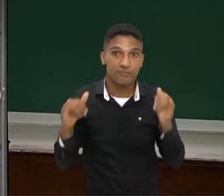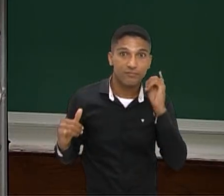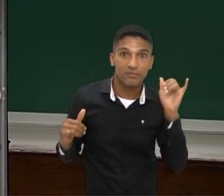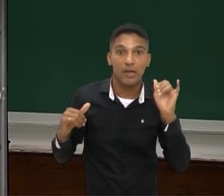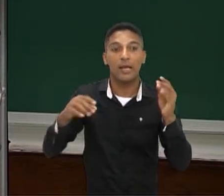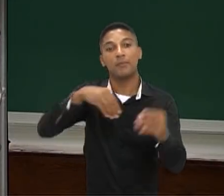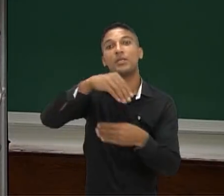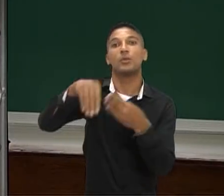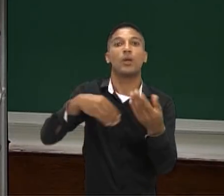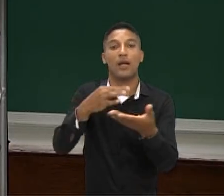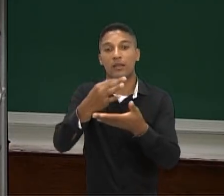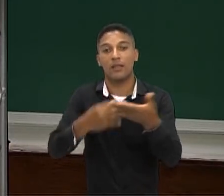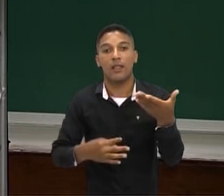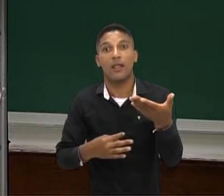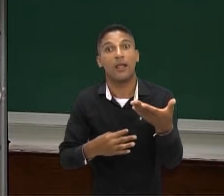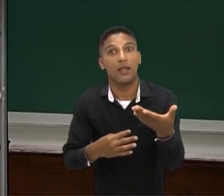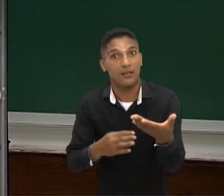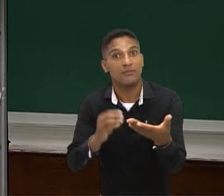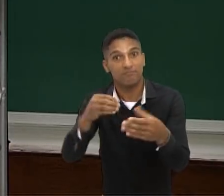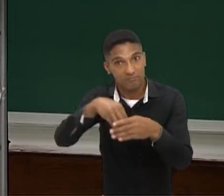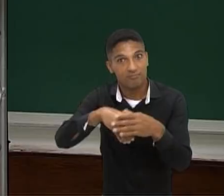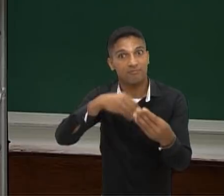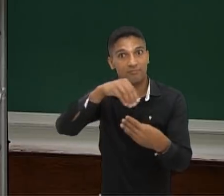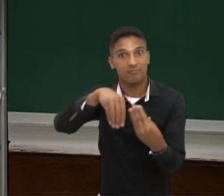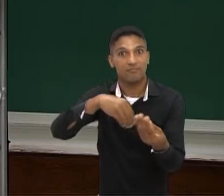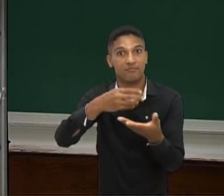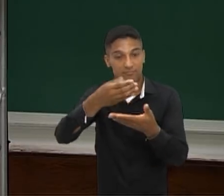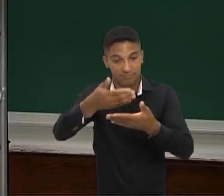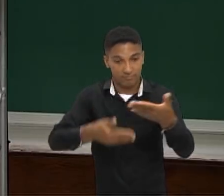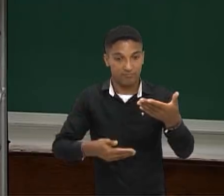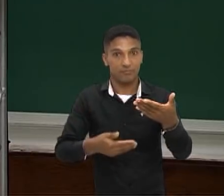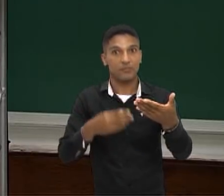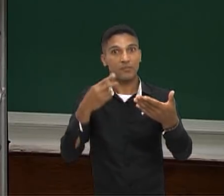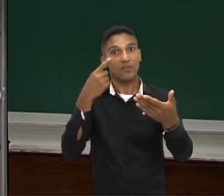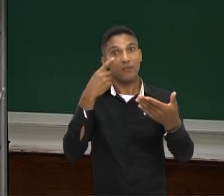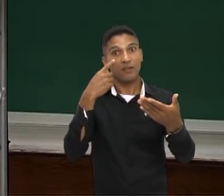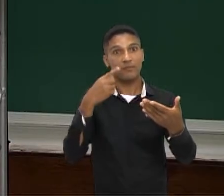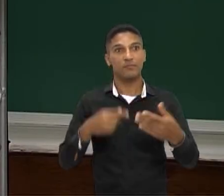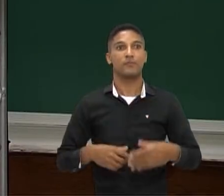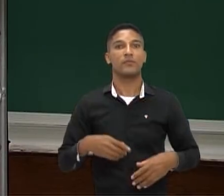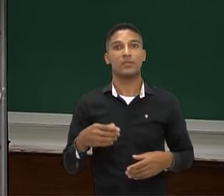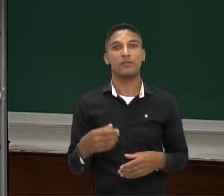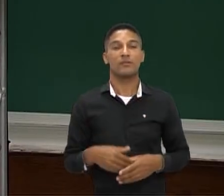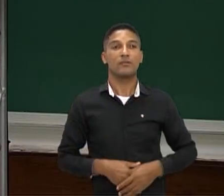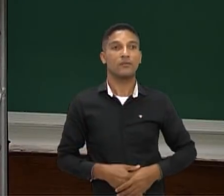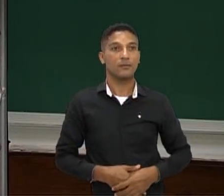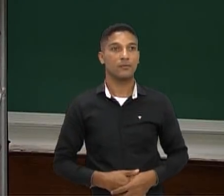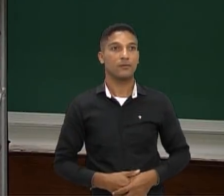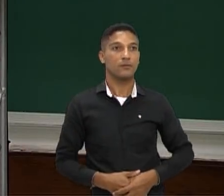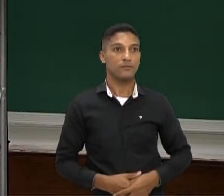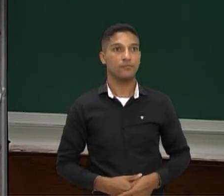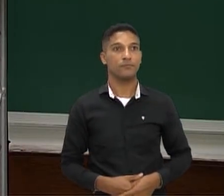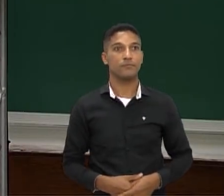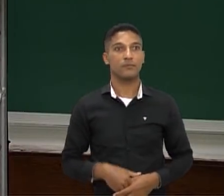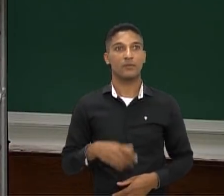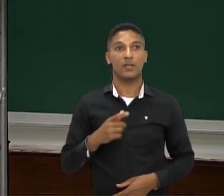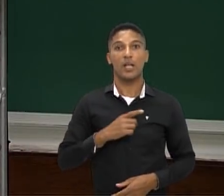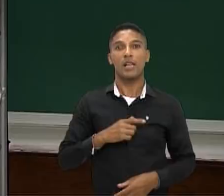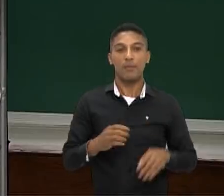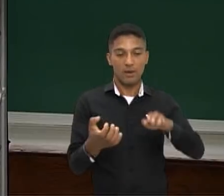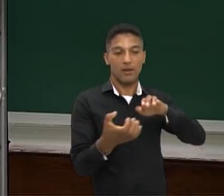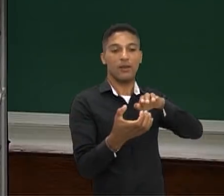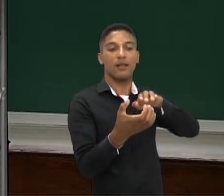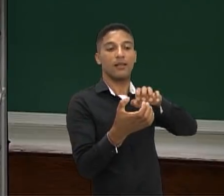né, sendo mencionados, fazendo essa intertextualidade, que é esse diálogo entre os textos, né? Então a gente tem aqui o Gato